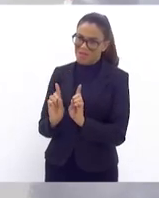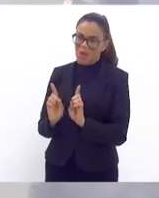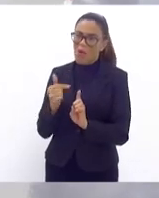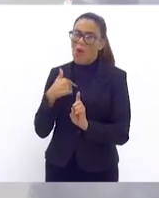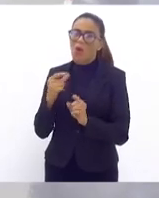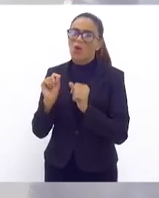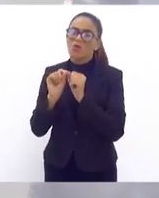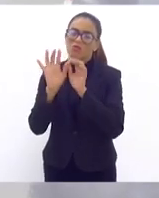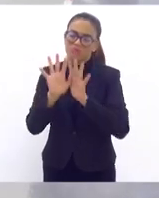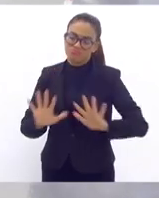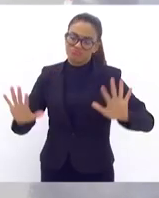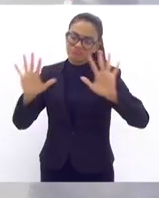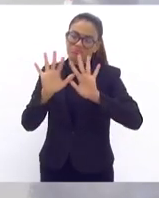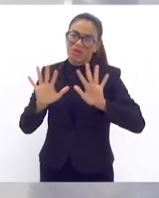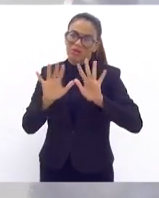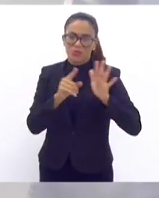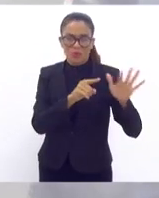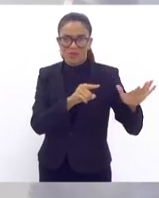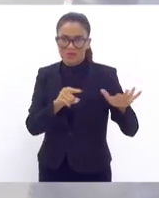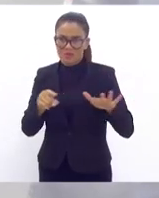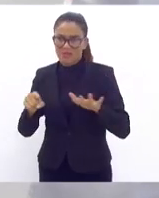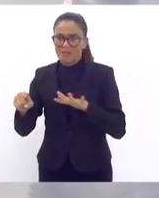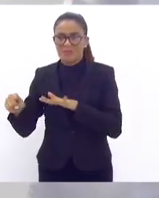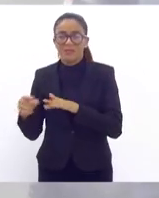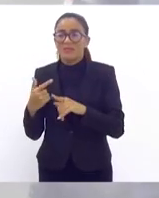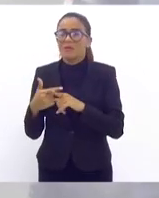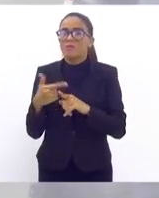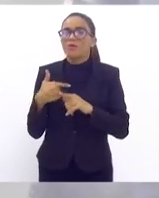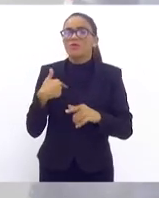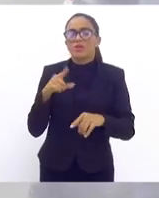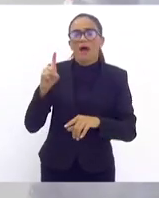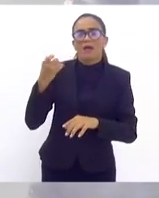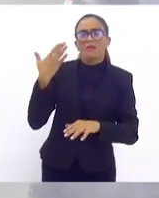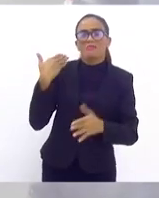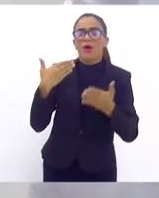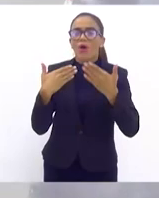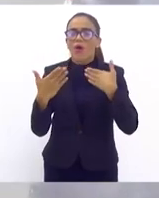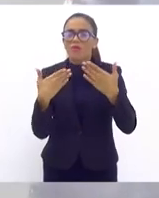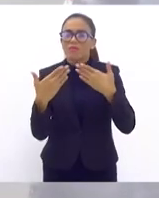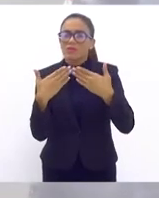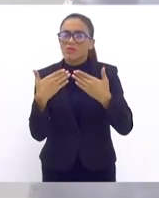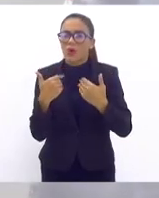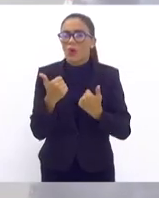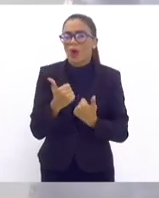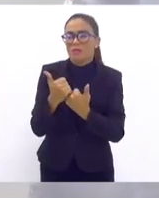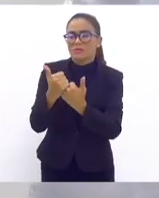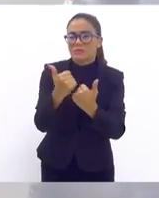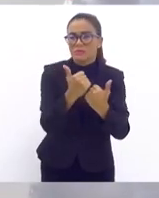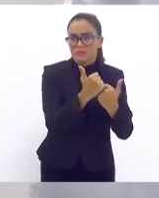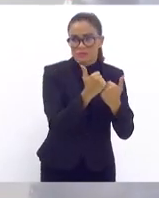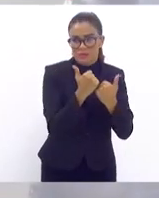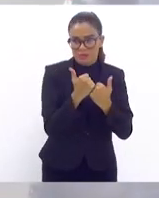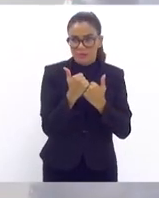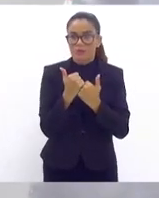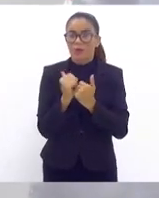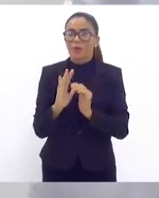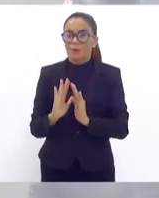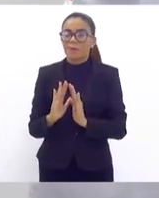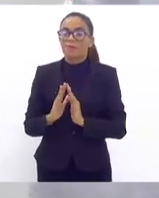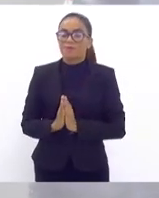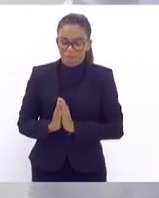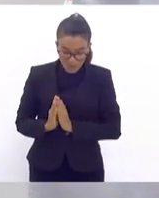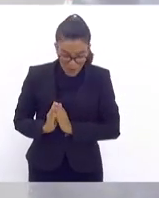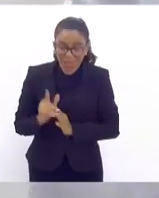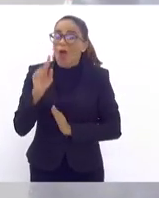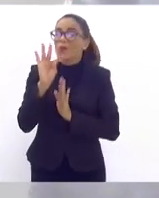nossa conversa durante a semana, porque também já havia conversado com as demais assessorias e parece que há um bom entendimento nesse termo. O